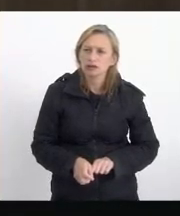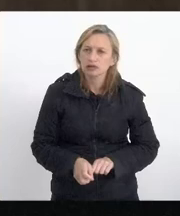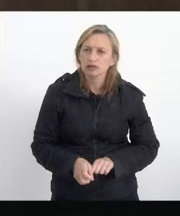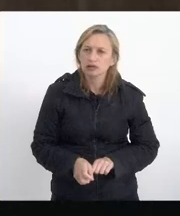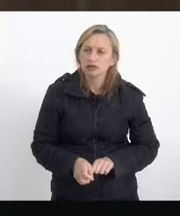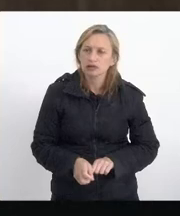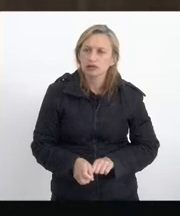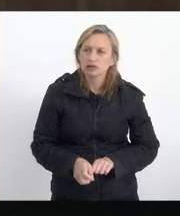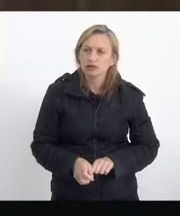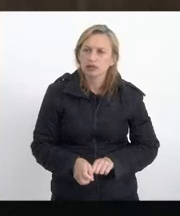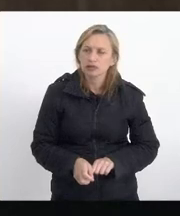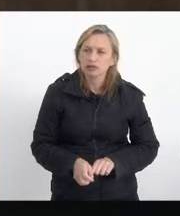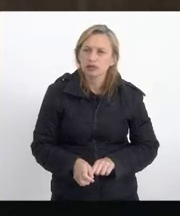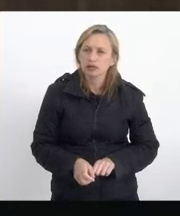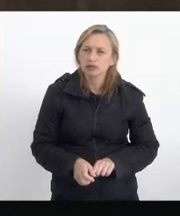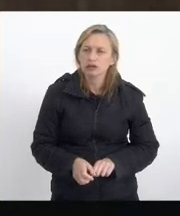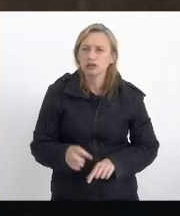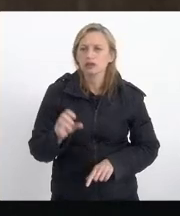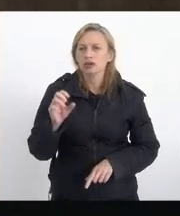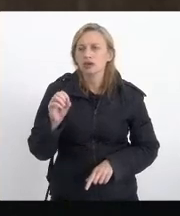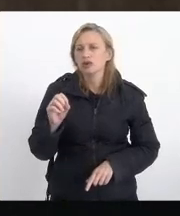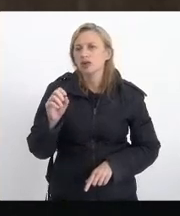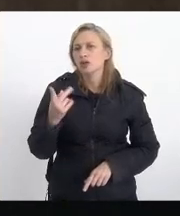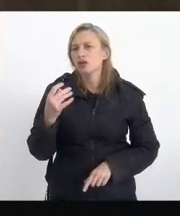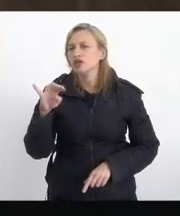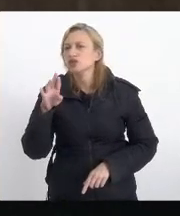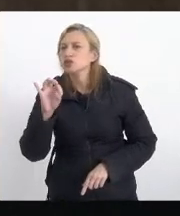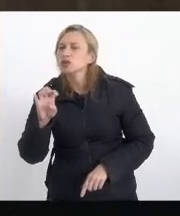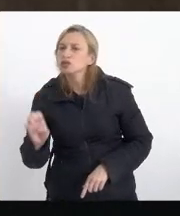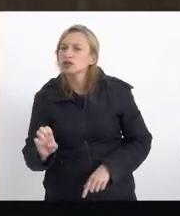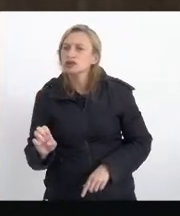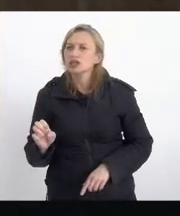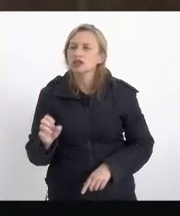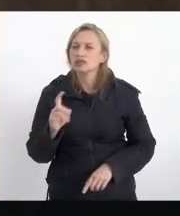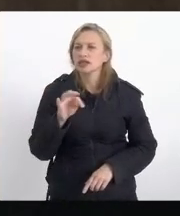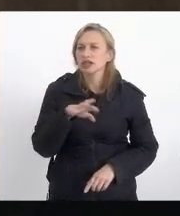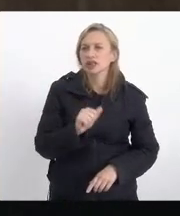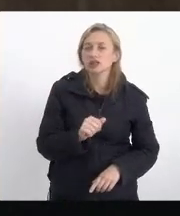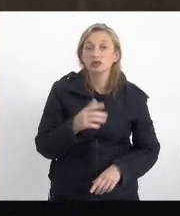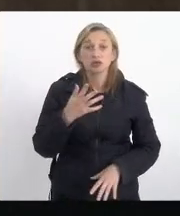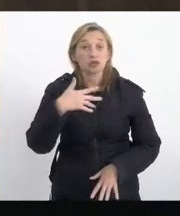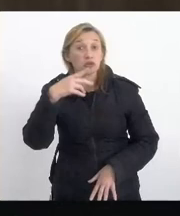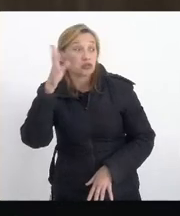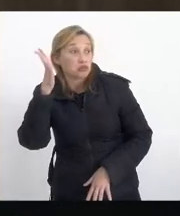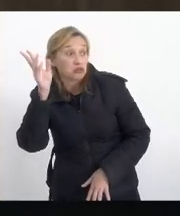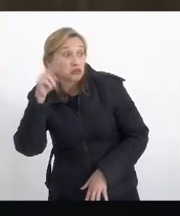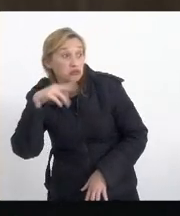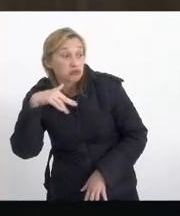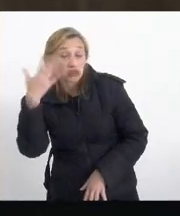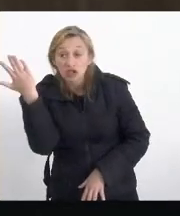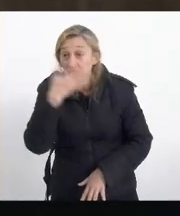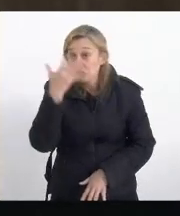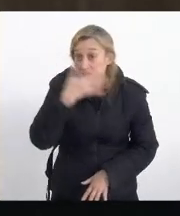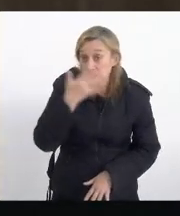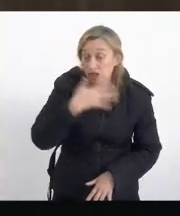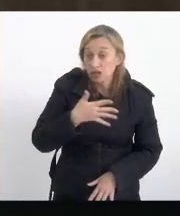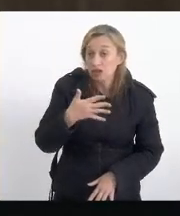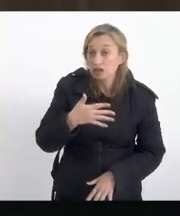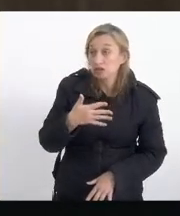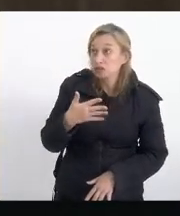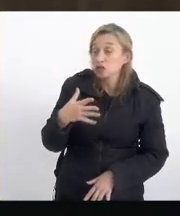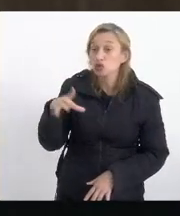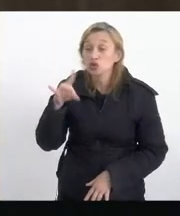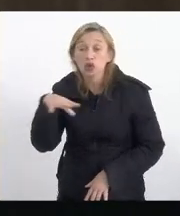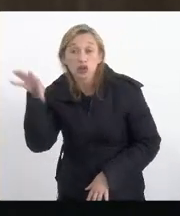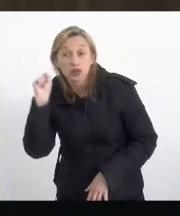Aqui. Horizonte verticalizado. Nunca vi nem comi, só ouço falar de caviar. Eu não sei nem